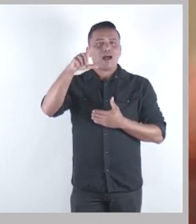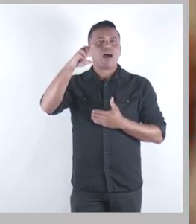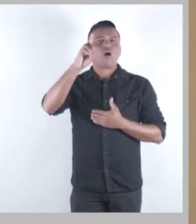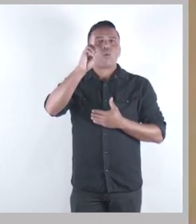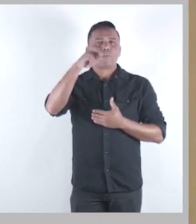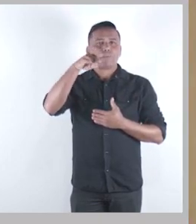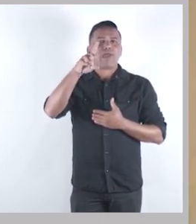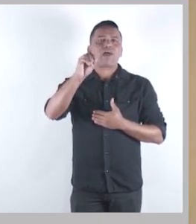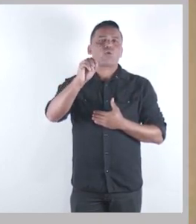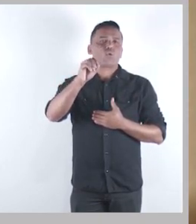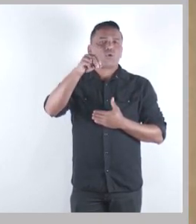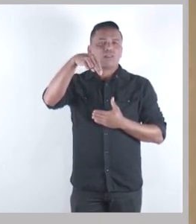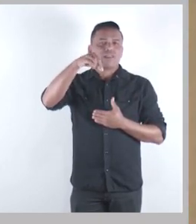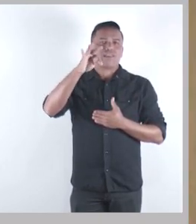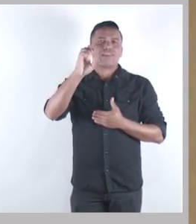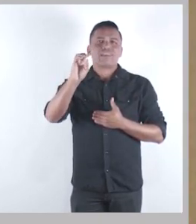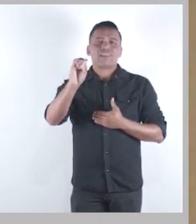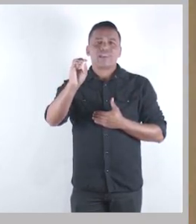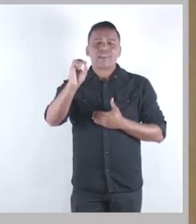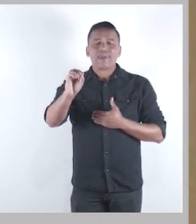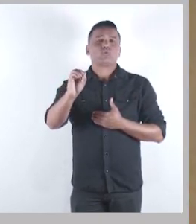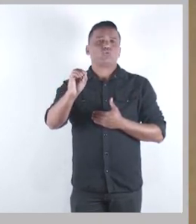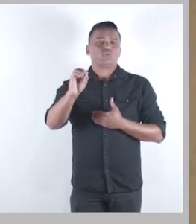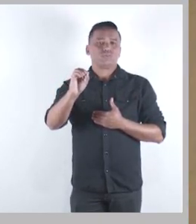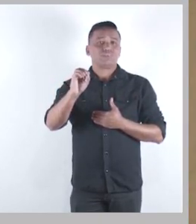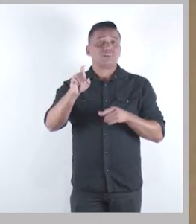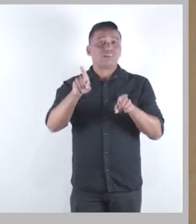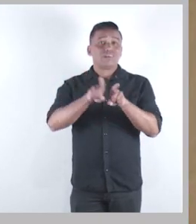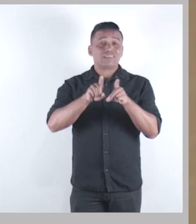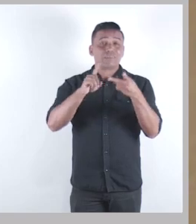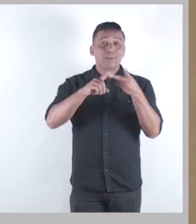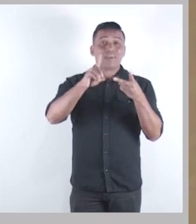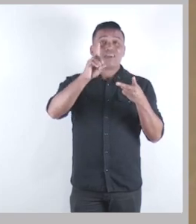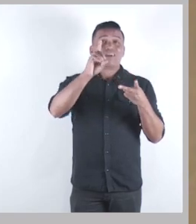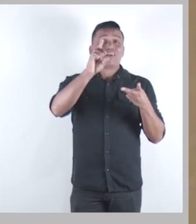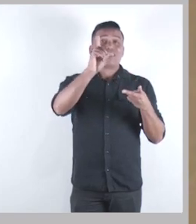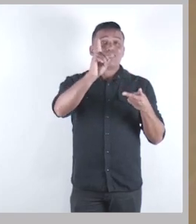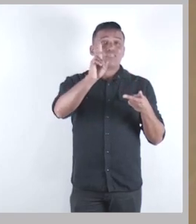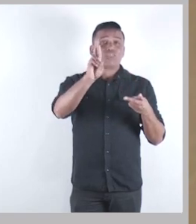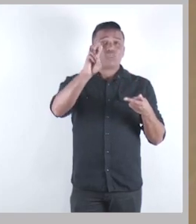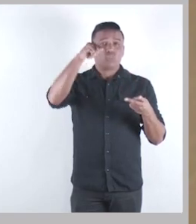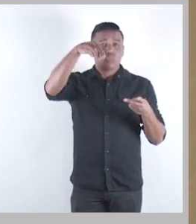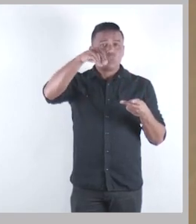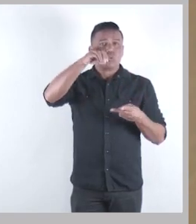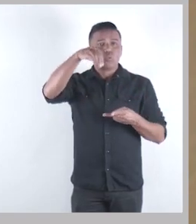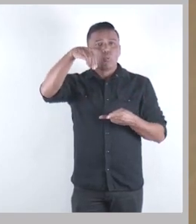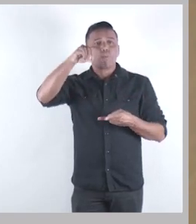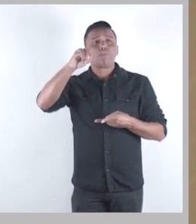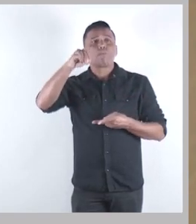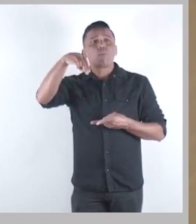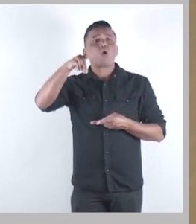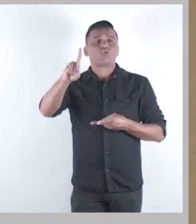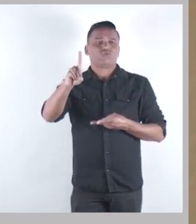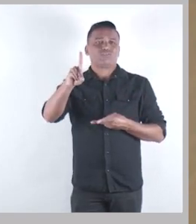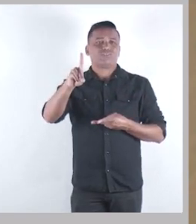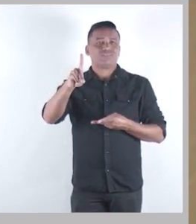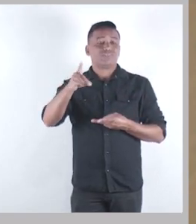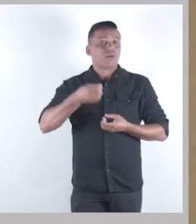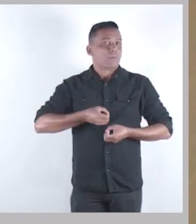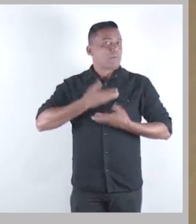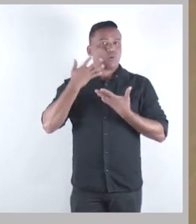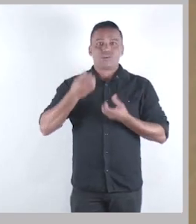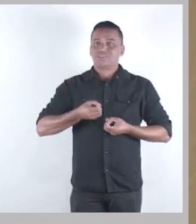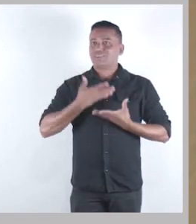Quer dizer, tem que ler um Drummond para ver como é que se faz. Porque há uma tendência, pelo menos em Moçambique, há uma tendência de fazer poesia com